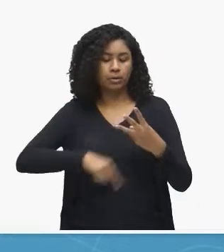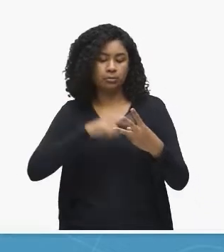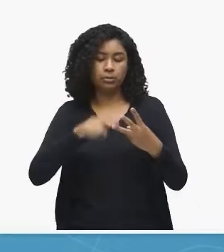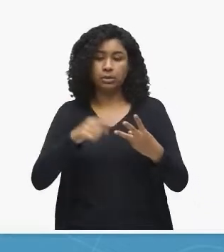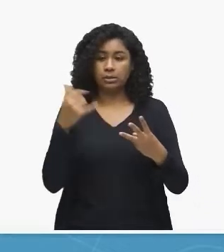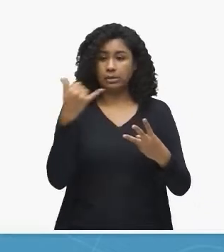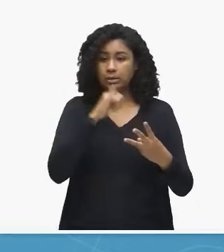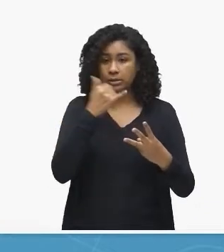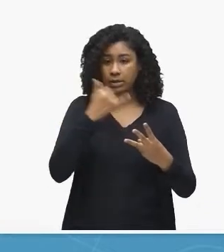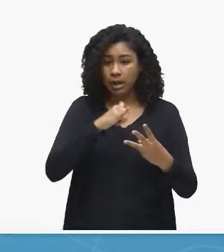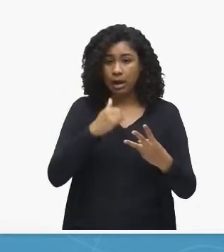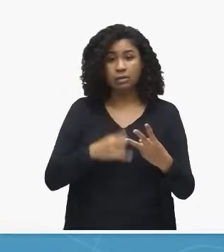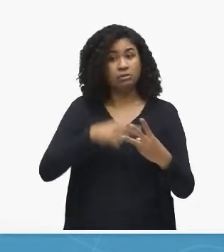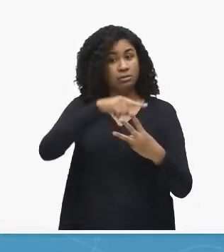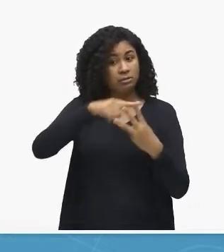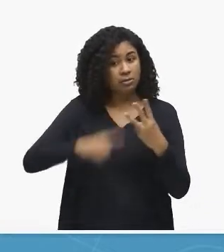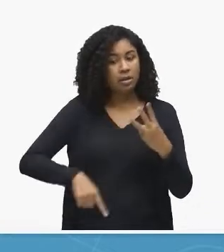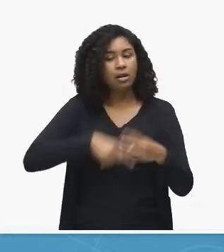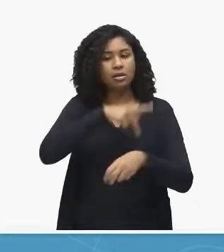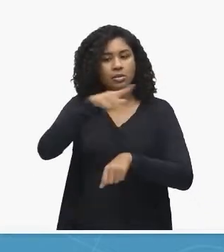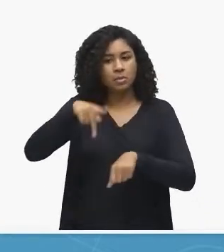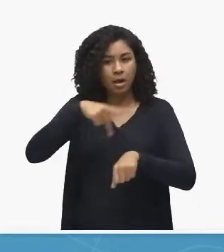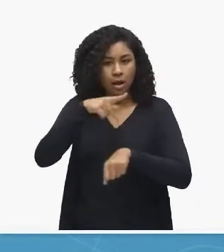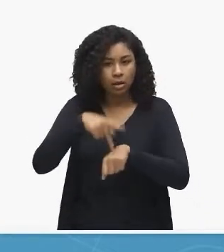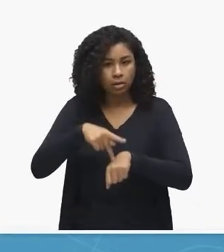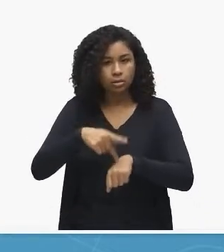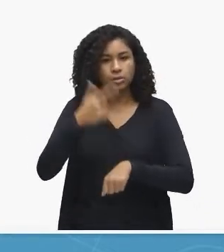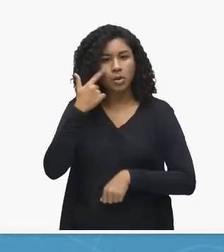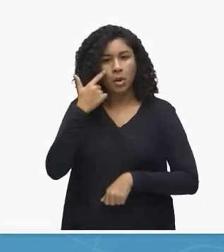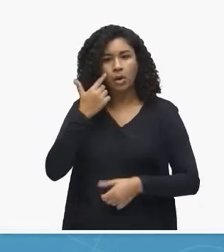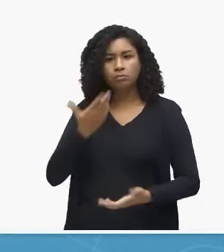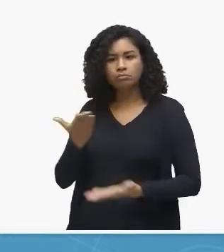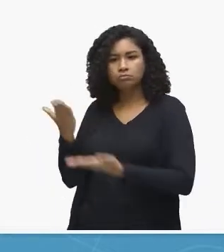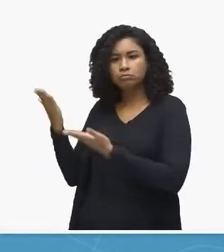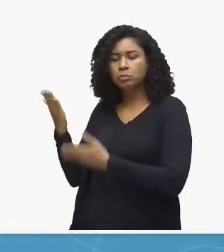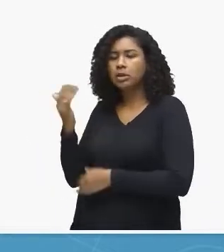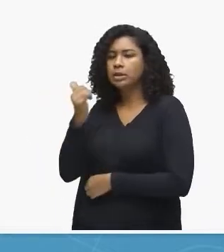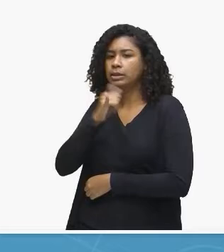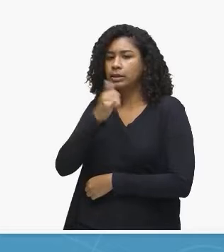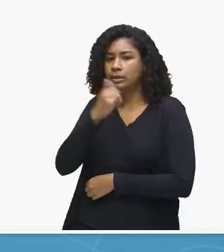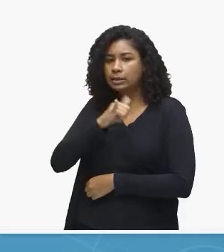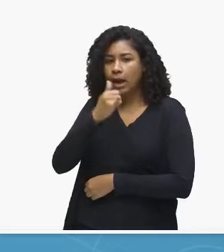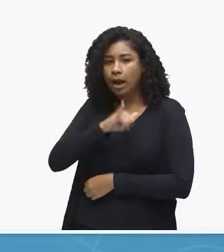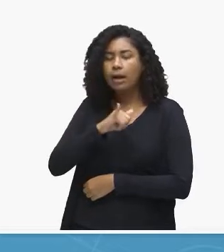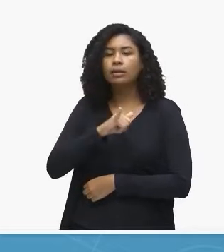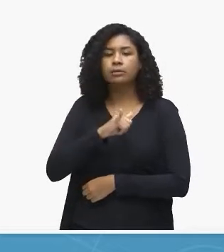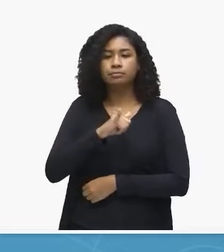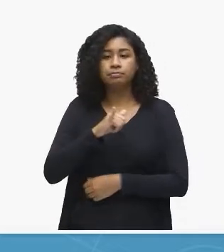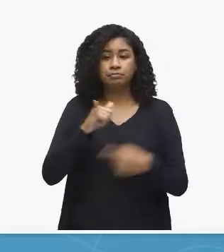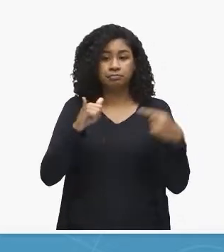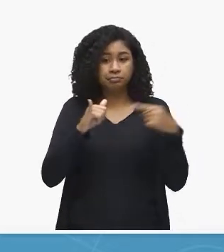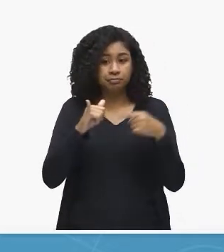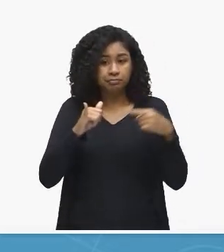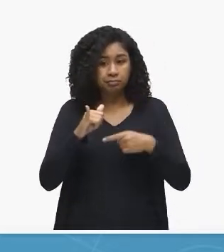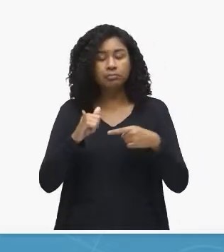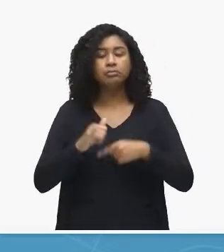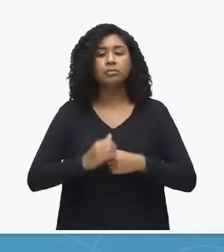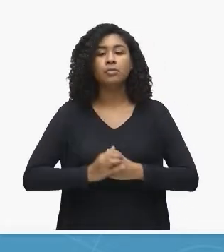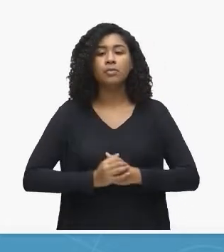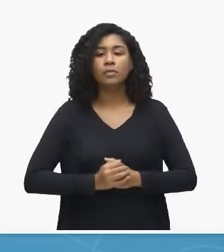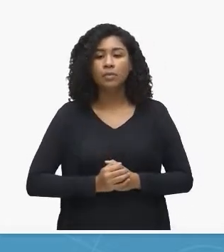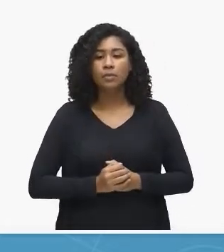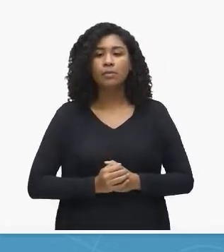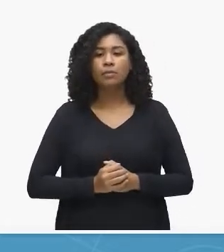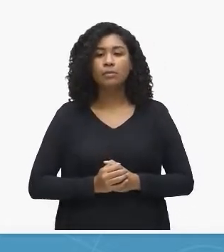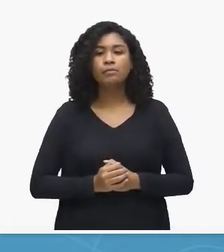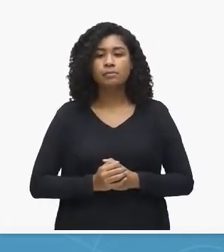Uma observação para a nossa querida Itália aqui, que vai ficar aí na Tríplice Aliança